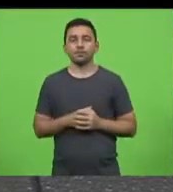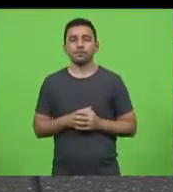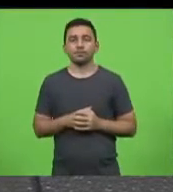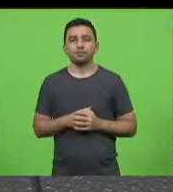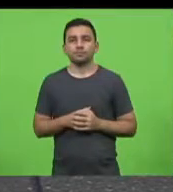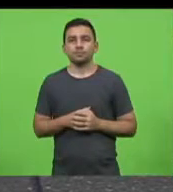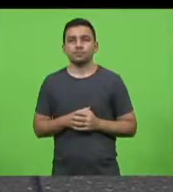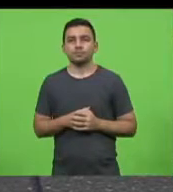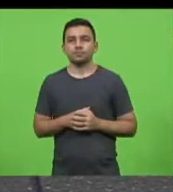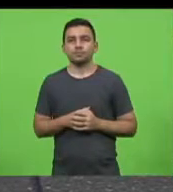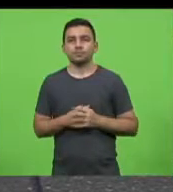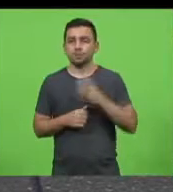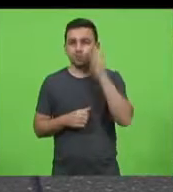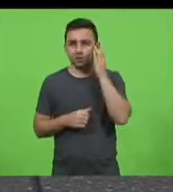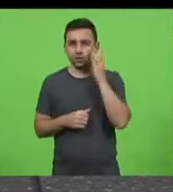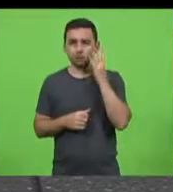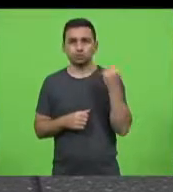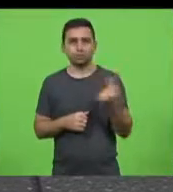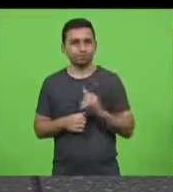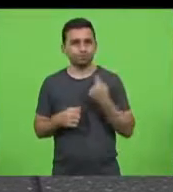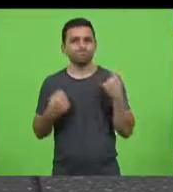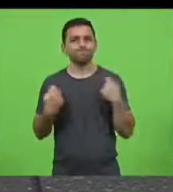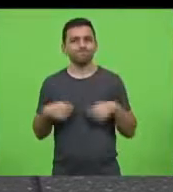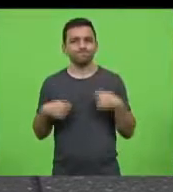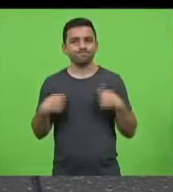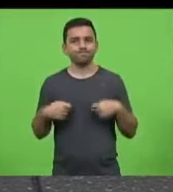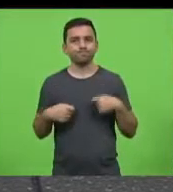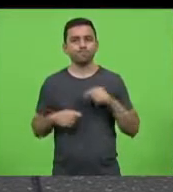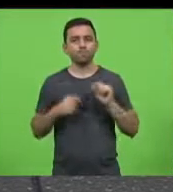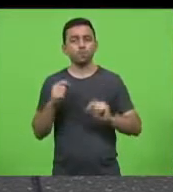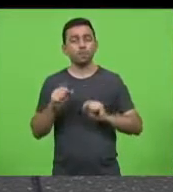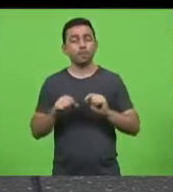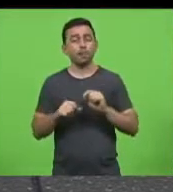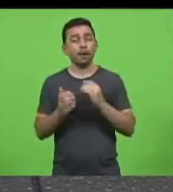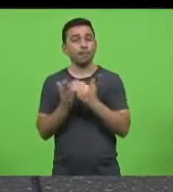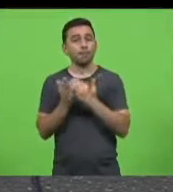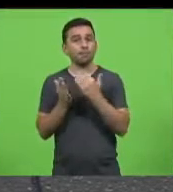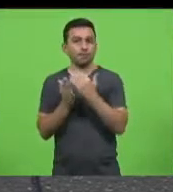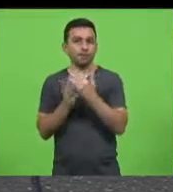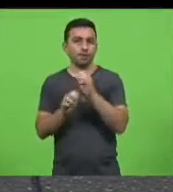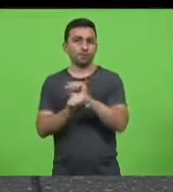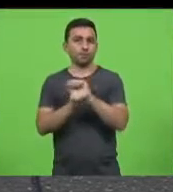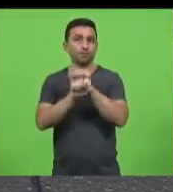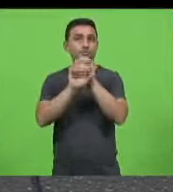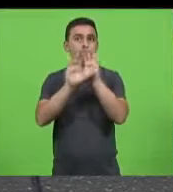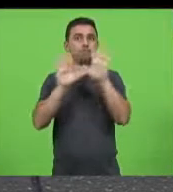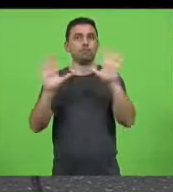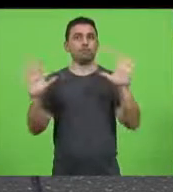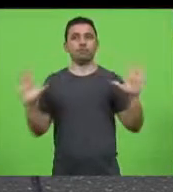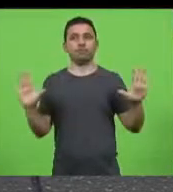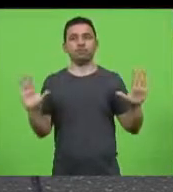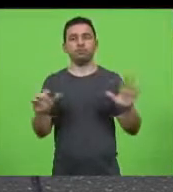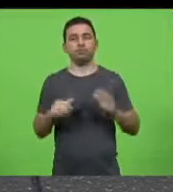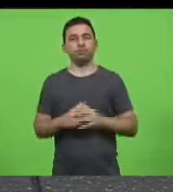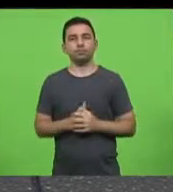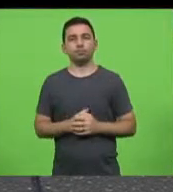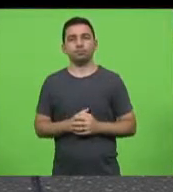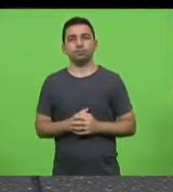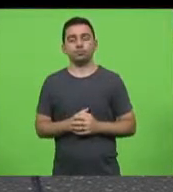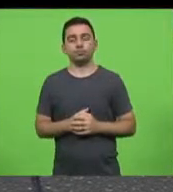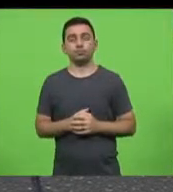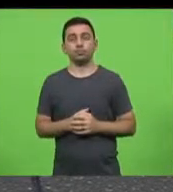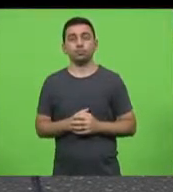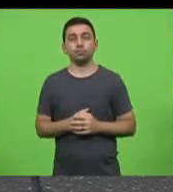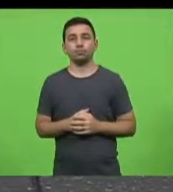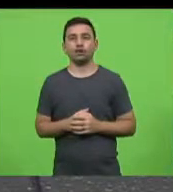acho que nós precisamos ter isso mais claro, de forma mais transparente, ainda